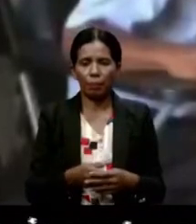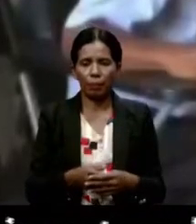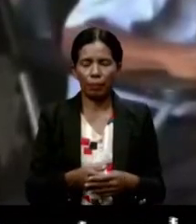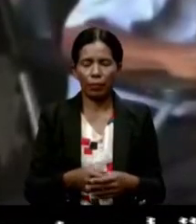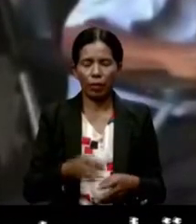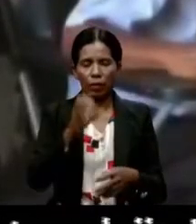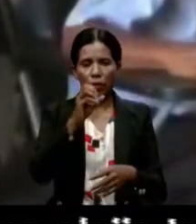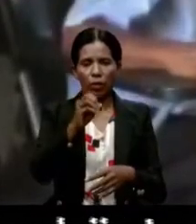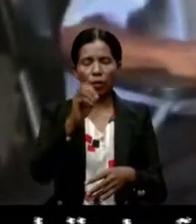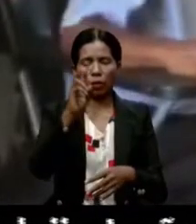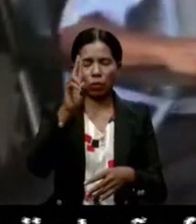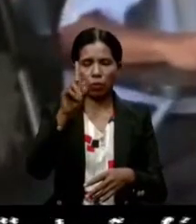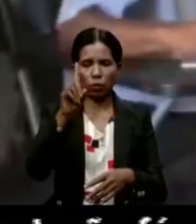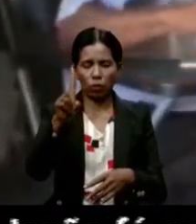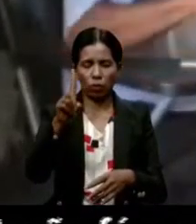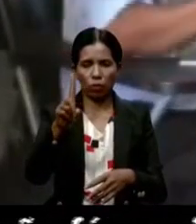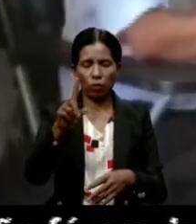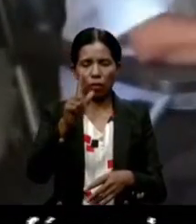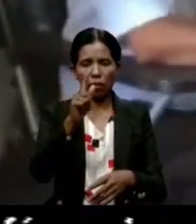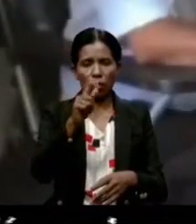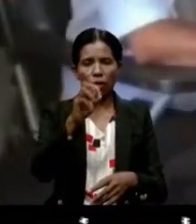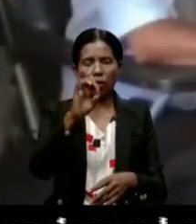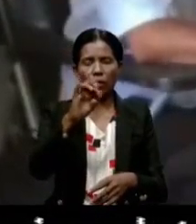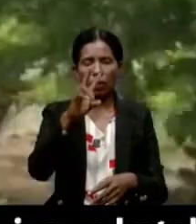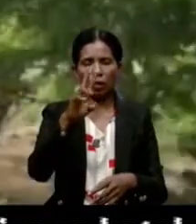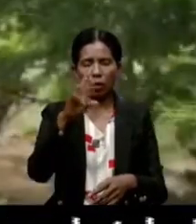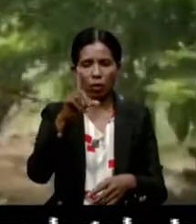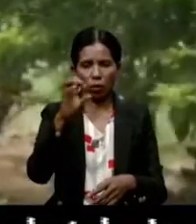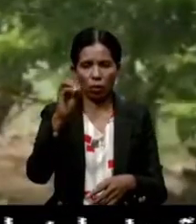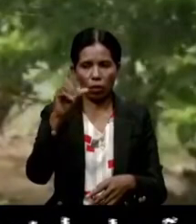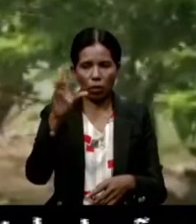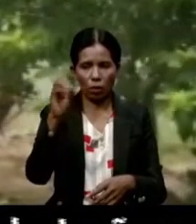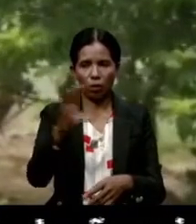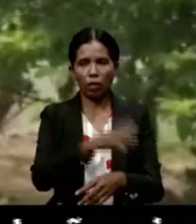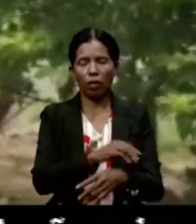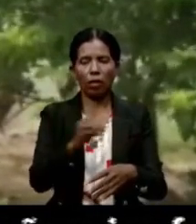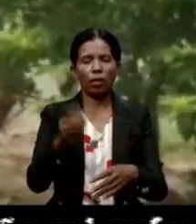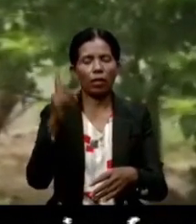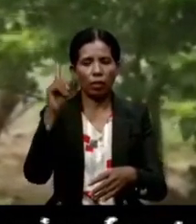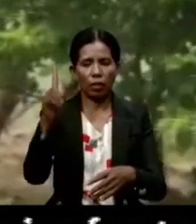01 número 01 Tirlola Balcão União filial e da e